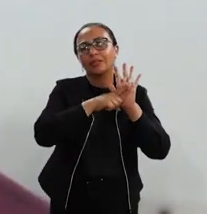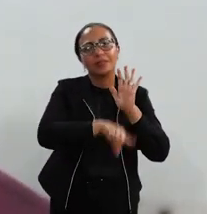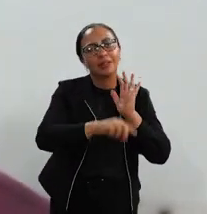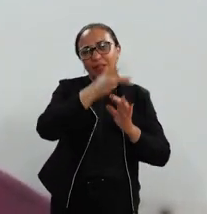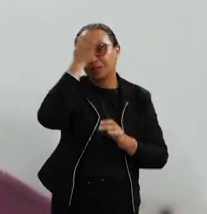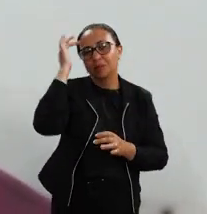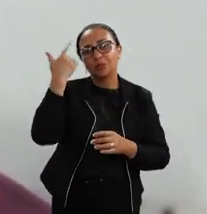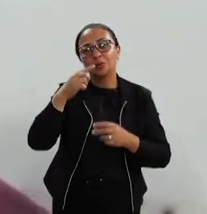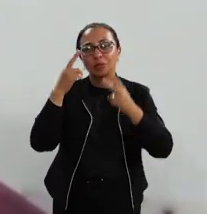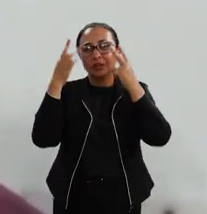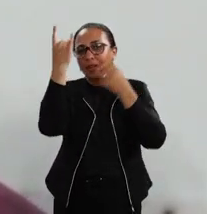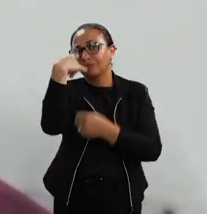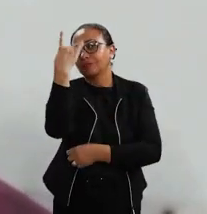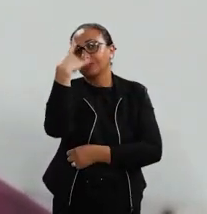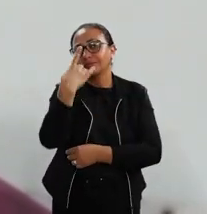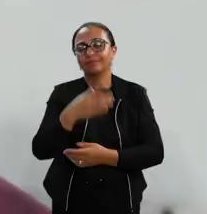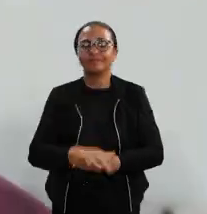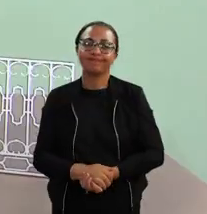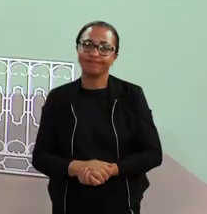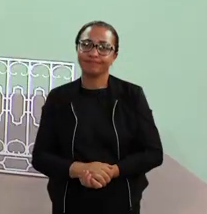às pessoas que não têm visão.